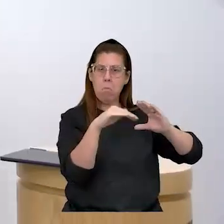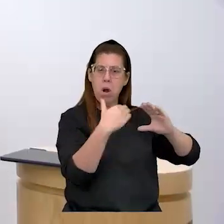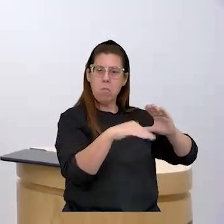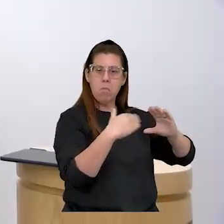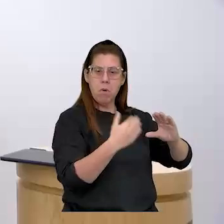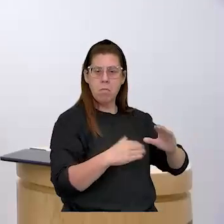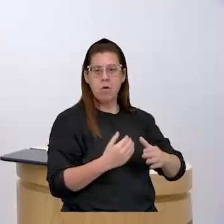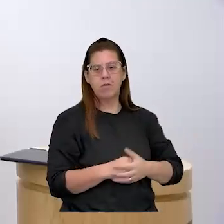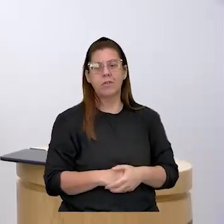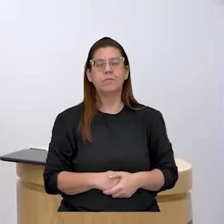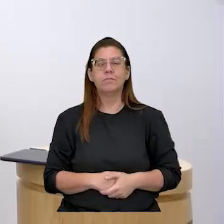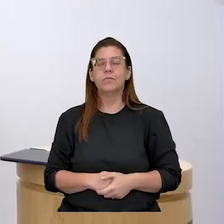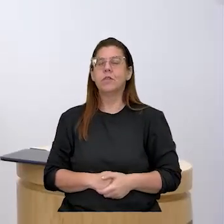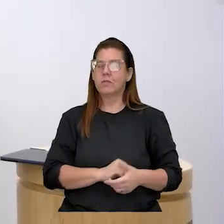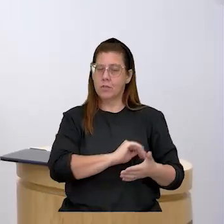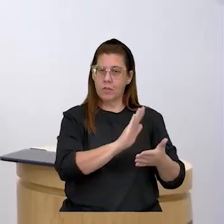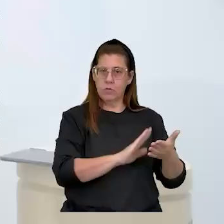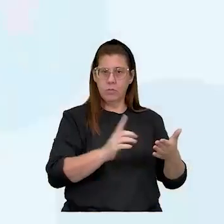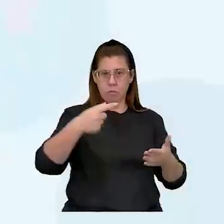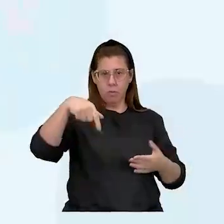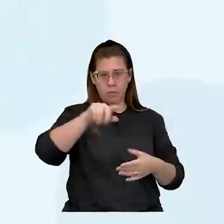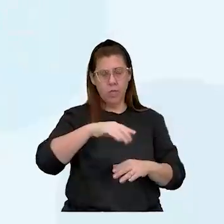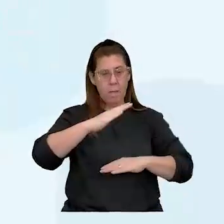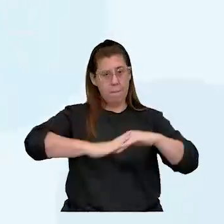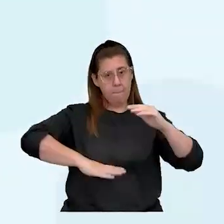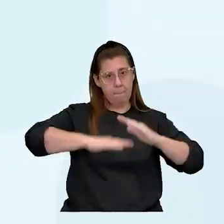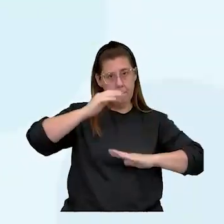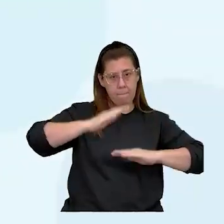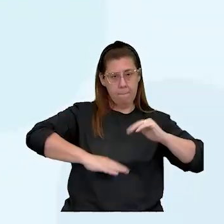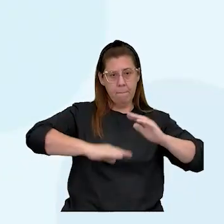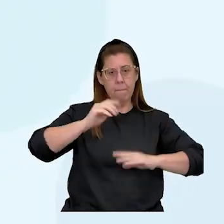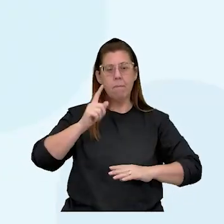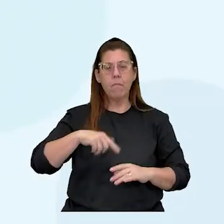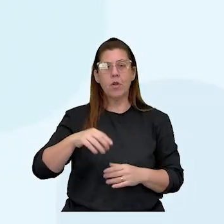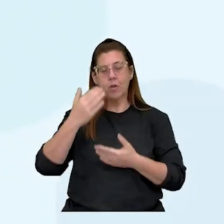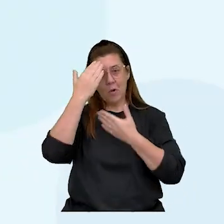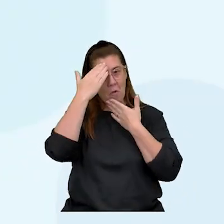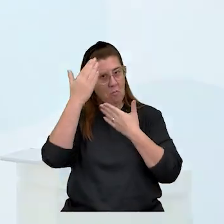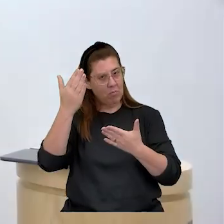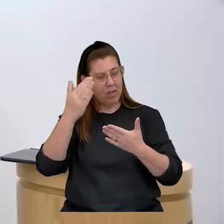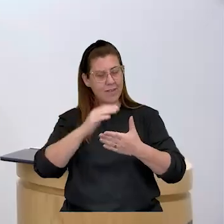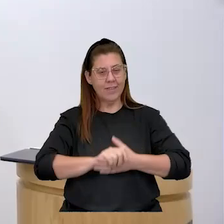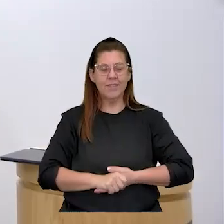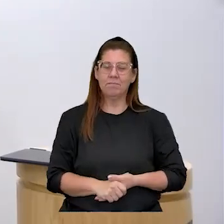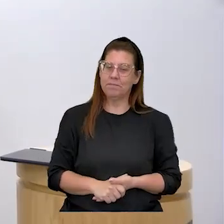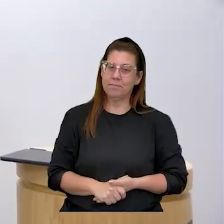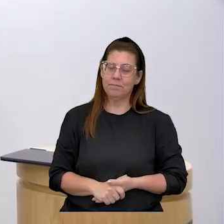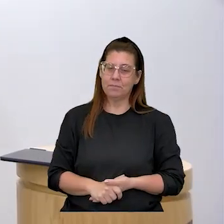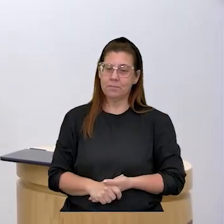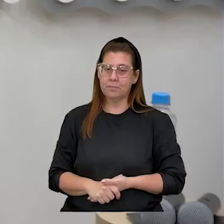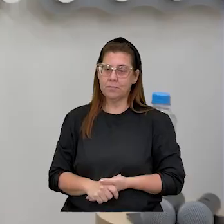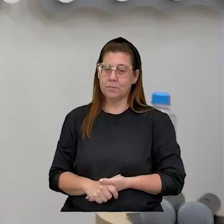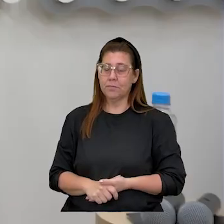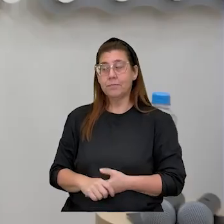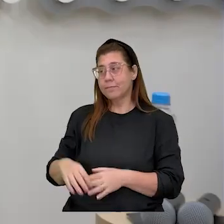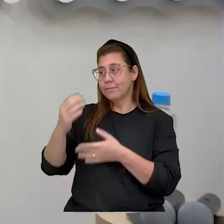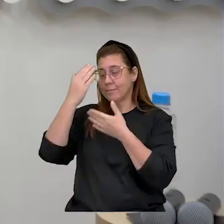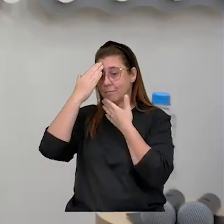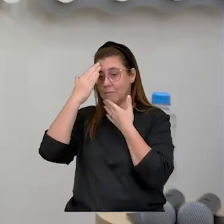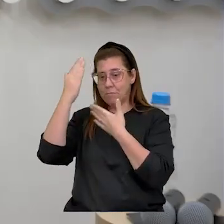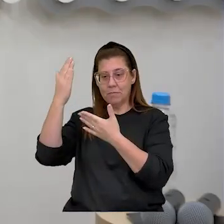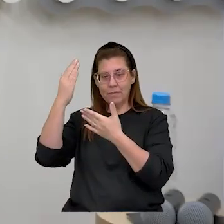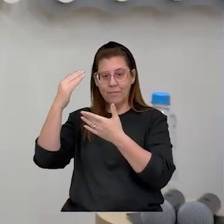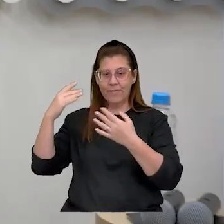aí tem uma tarefinha para vocês. Ó. As habilidades ficam aqui no finalzinho da aula. E thank you very much, Fabi. Thank you, it's